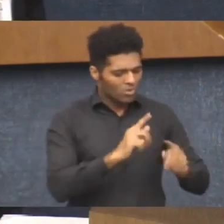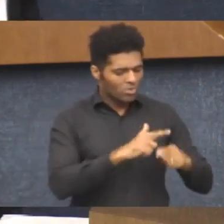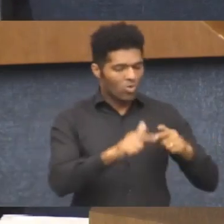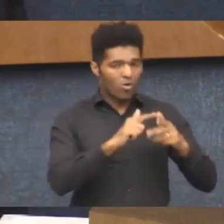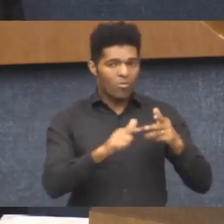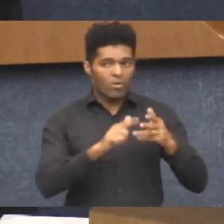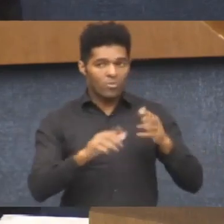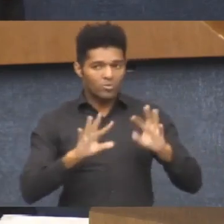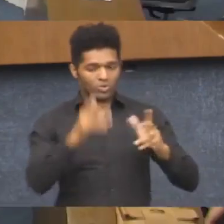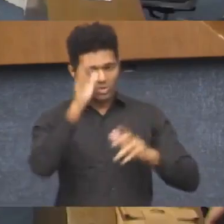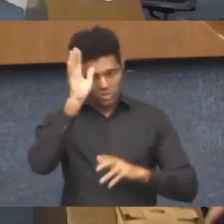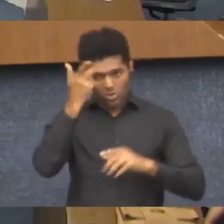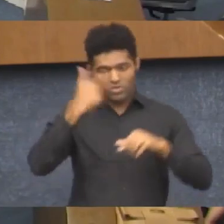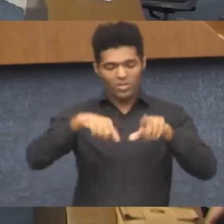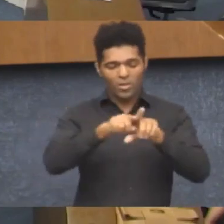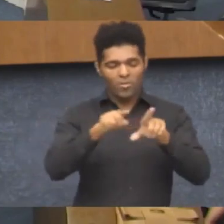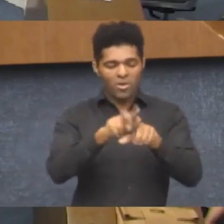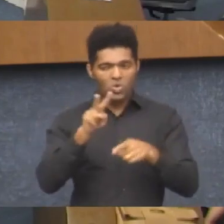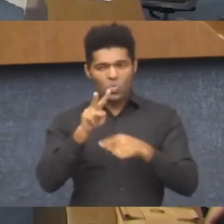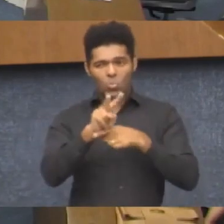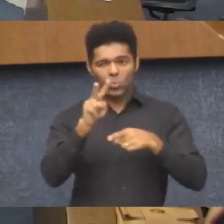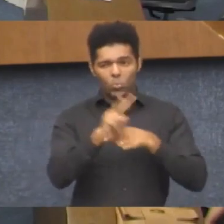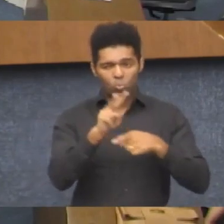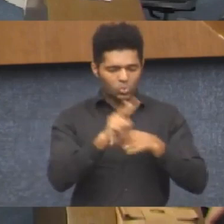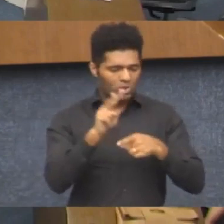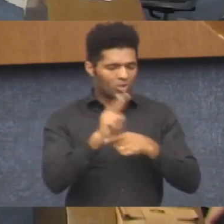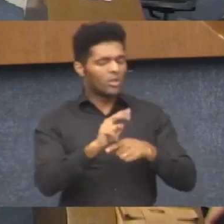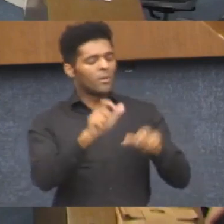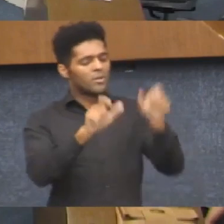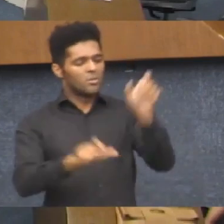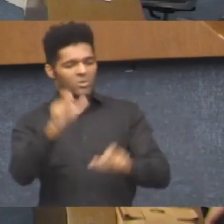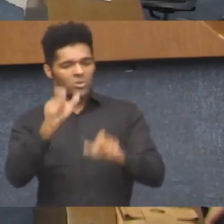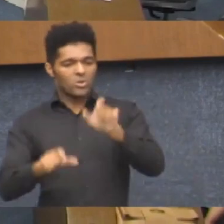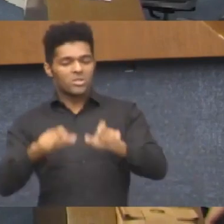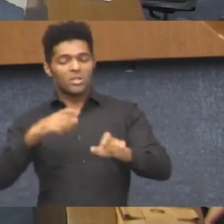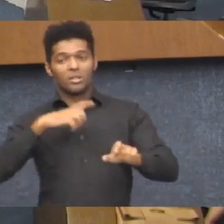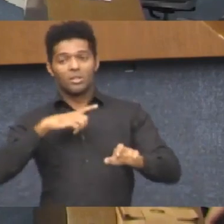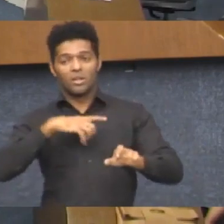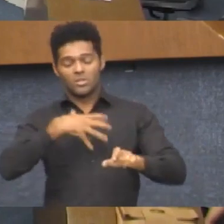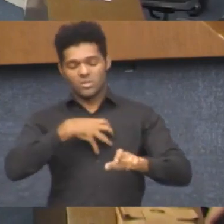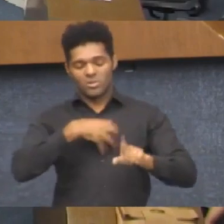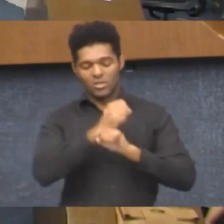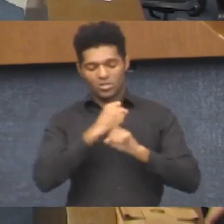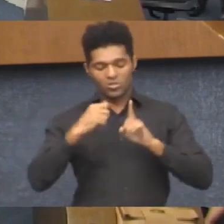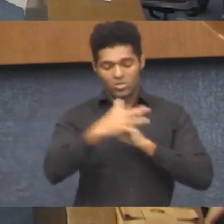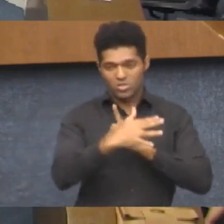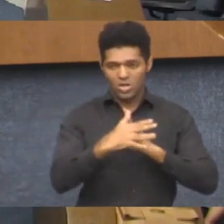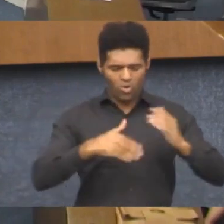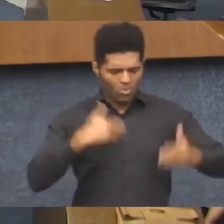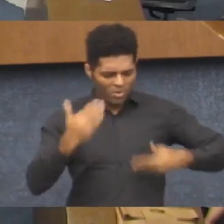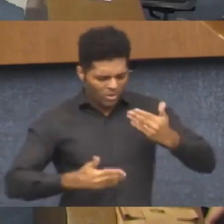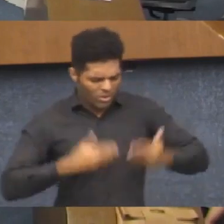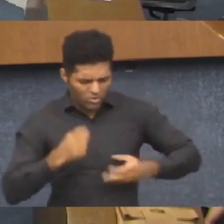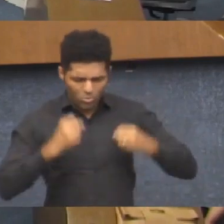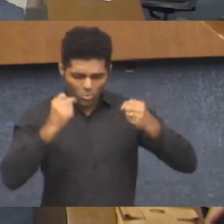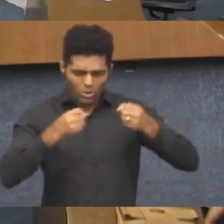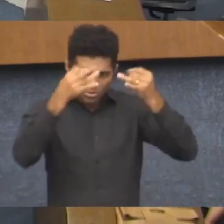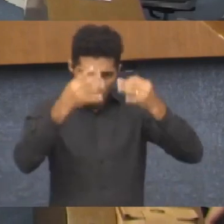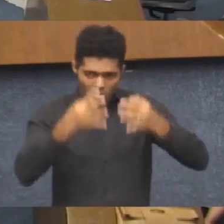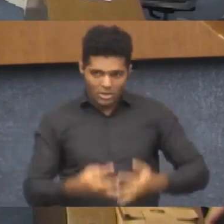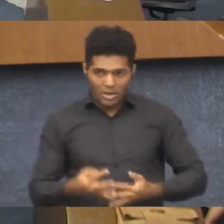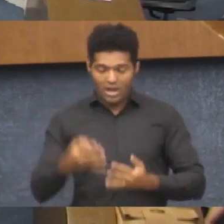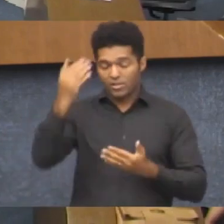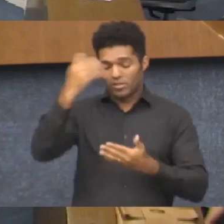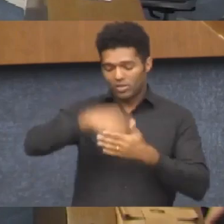pessoas, tem que ser bom na clínica, mas que tem sensibilidade social, né? Enfim, é uma alegria a gente poder explicar, né, aqui nessa casa o que é